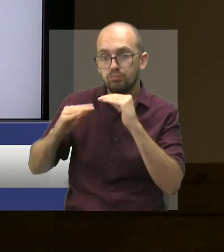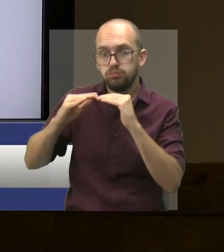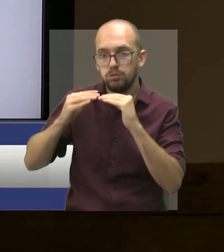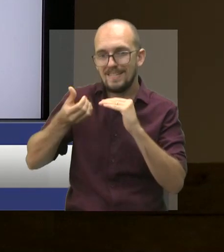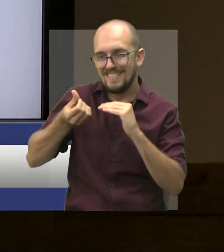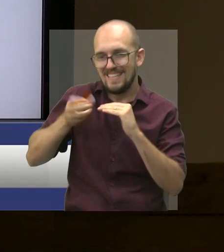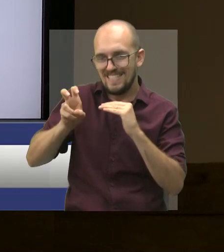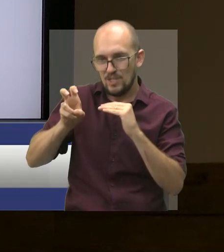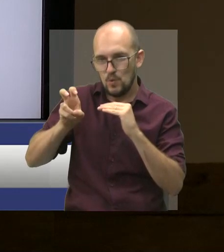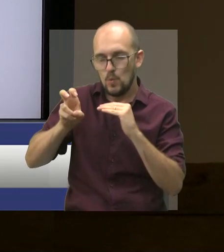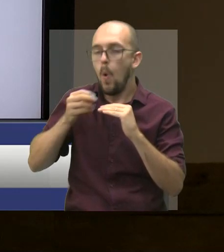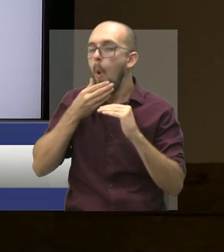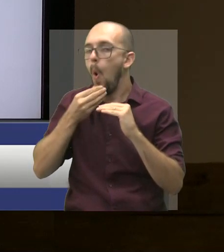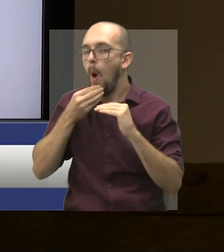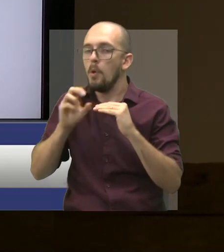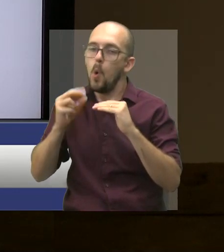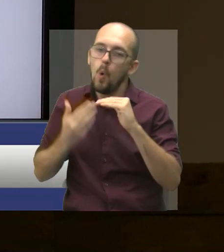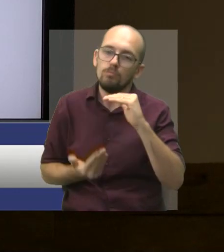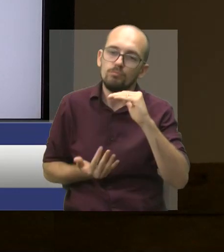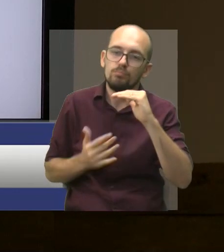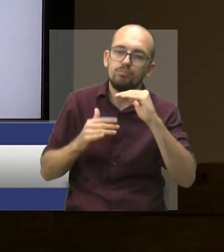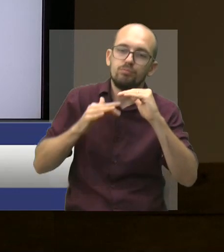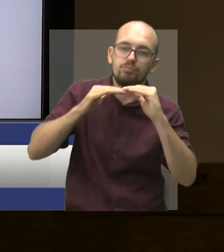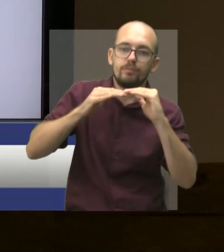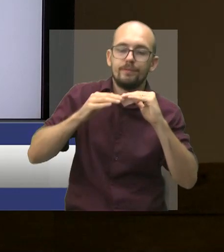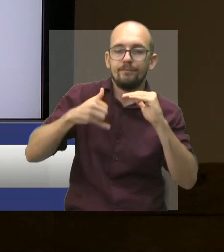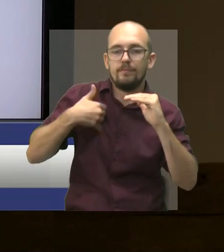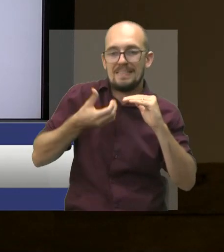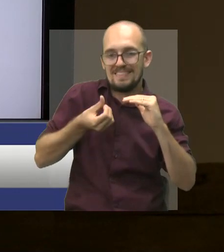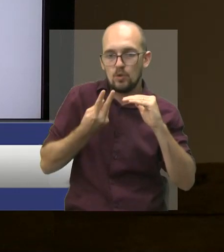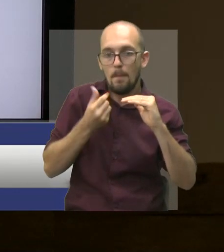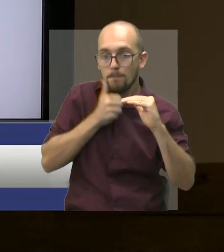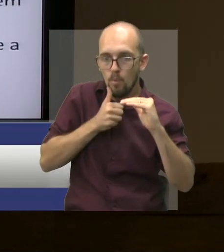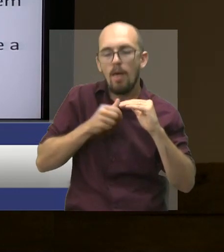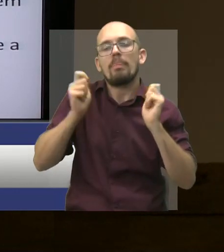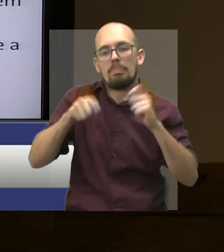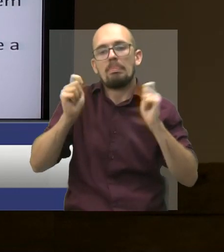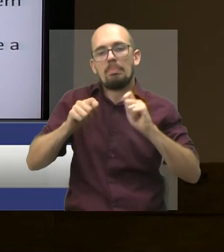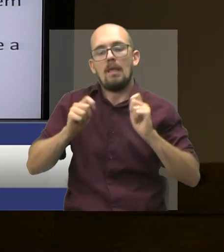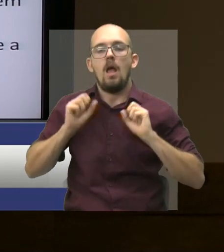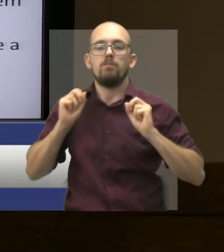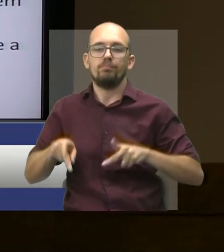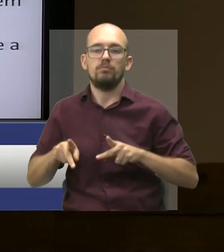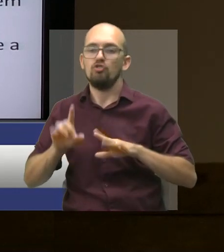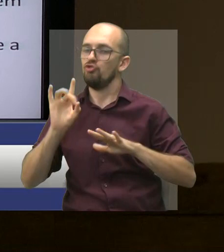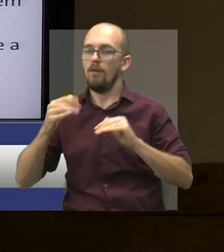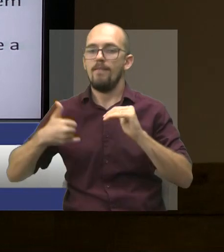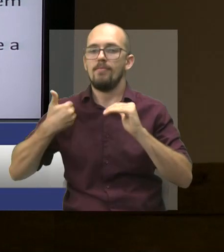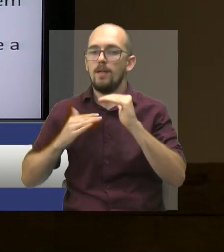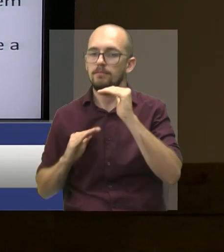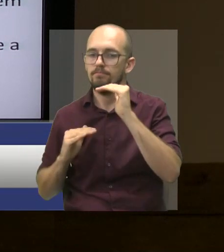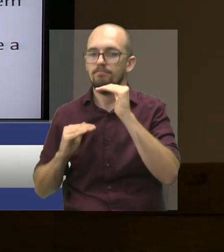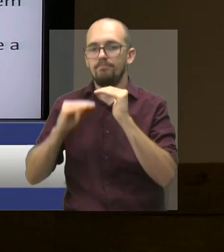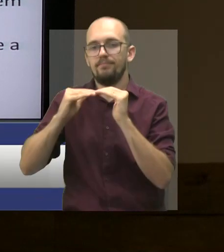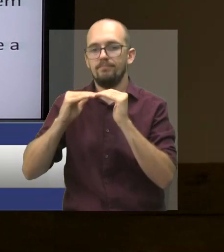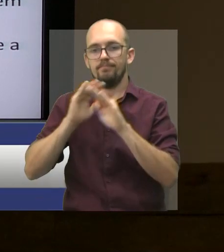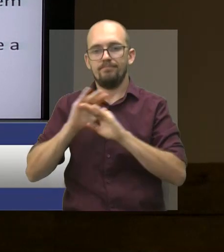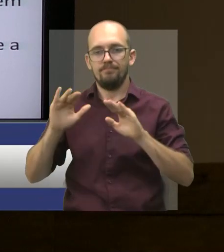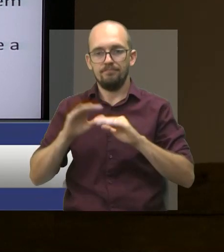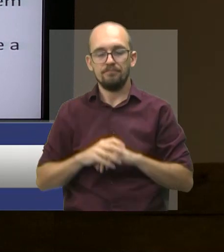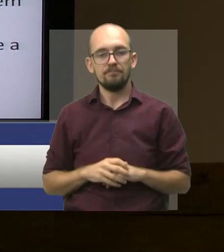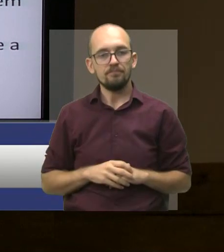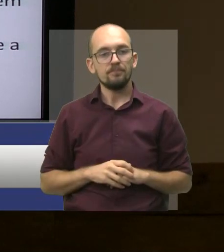65 anos para o homem e 62 para a mulher, há direito à concessão da aposentadoria. Outra